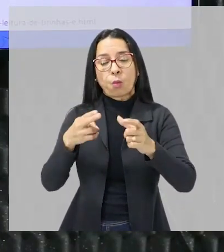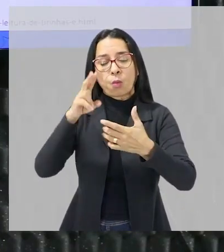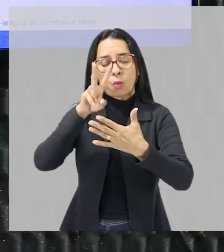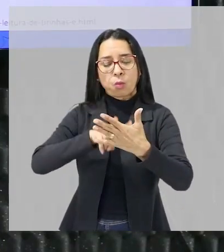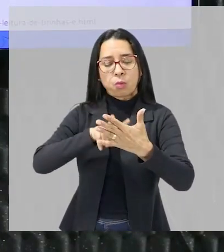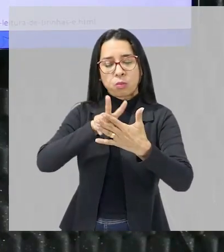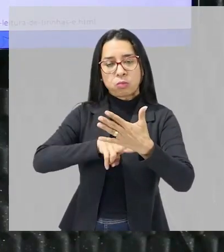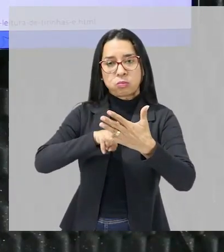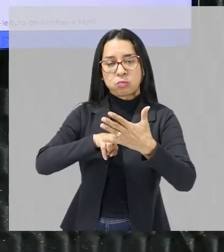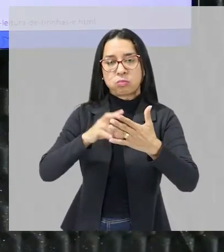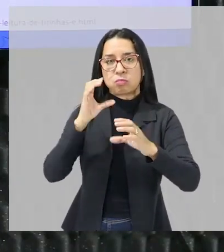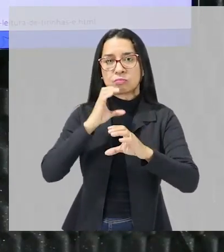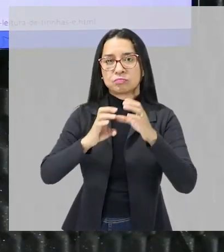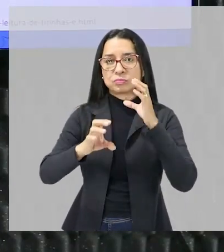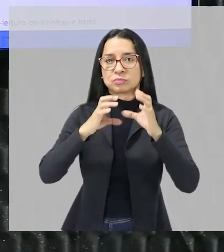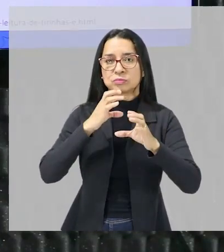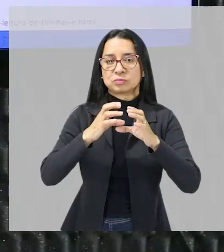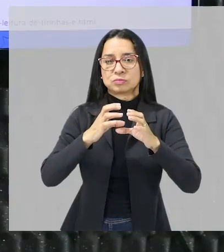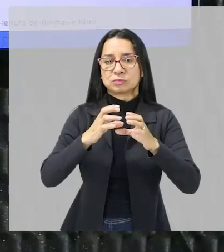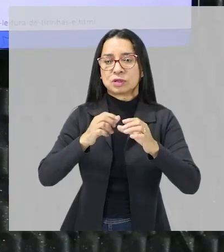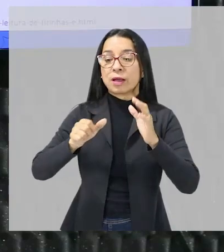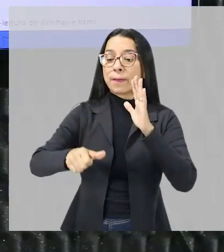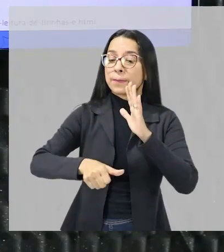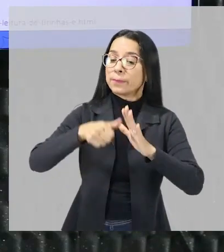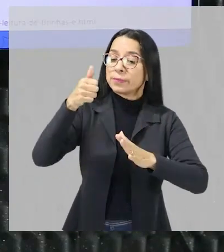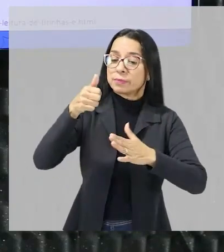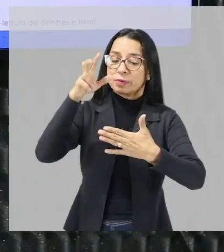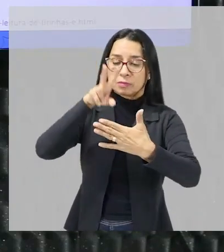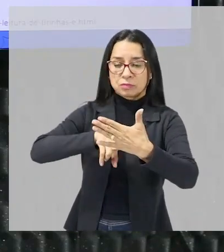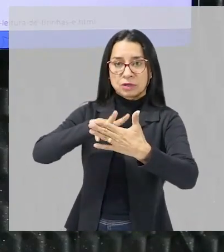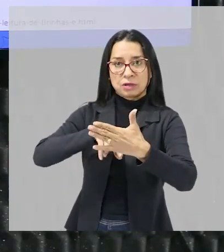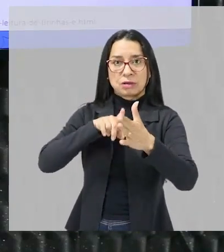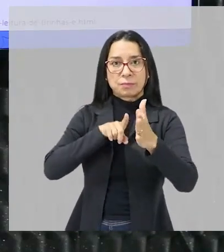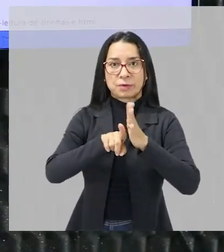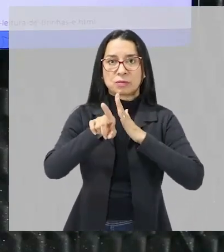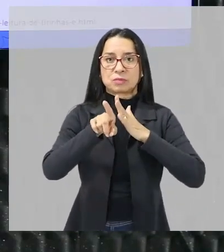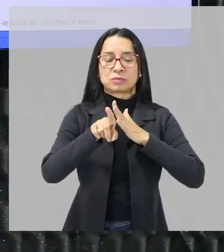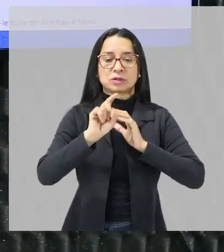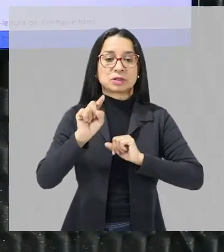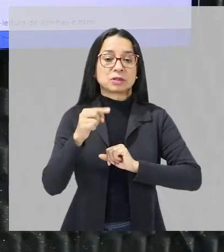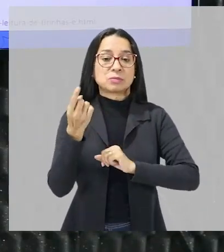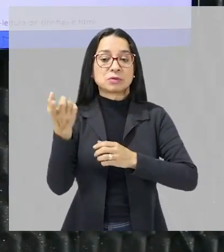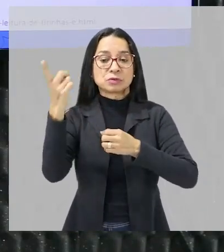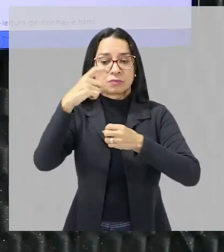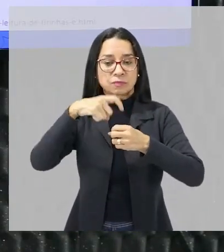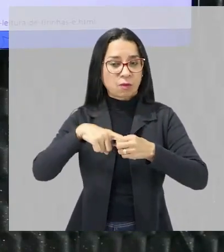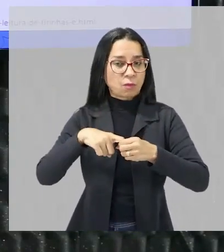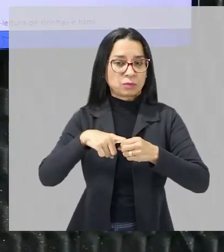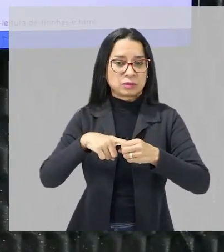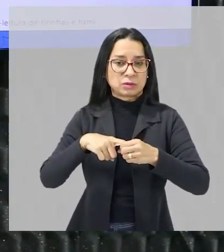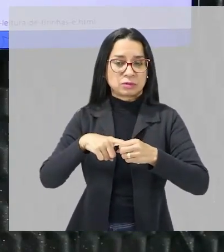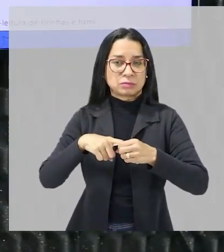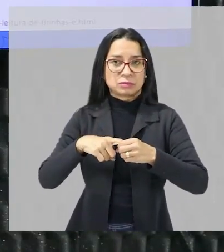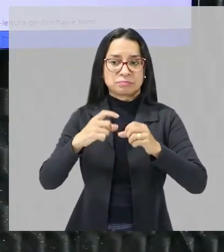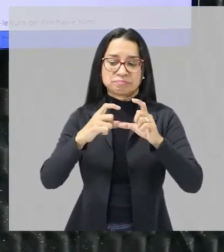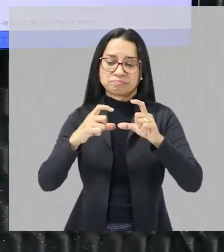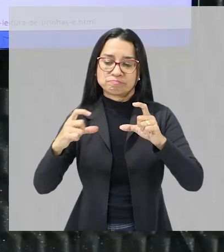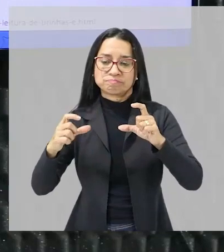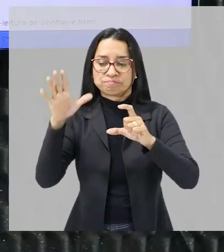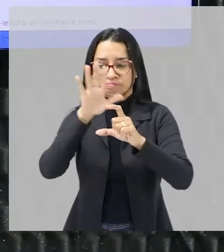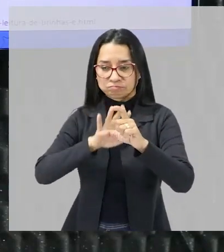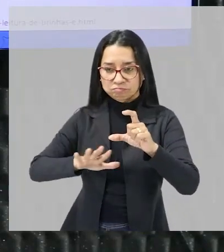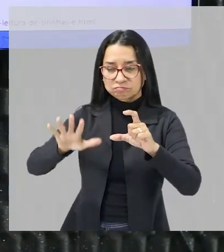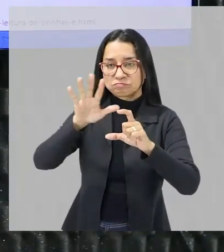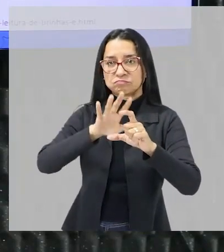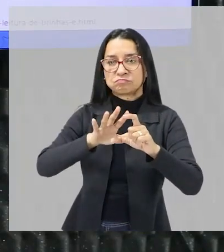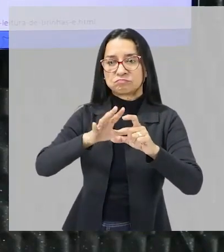primeiro a pergunta. Aí depois você volta para analisar a referência que eu citei antes, né? Que pode ser uma charge,